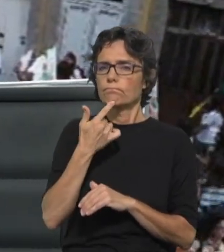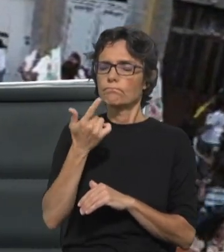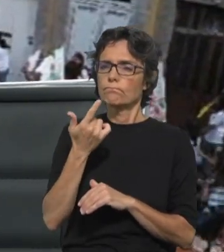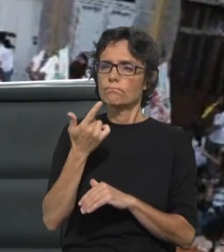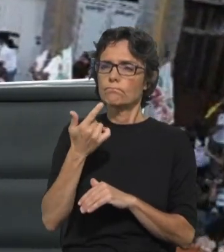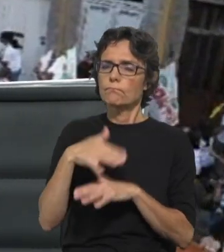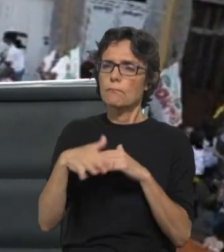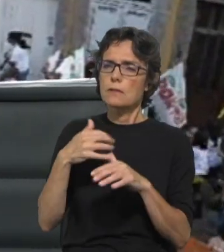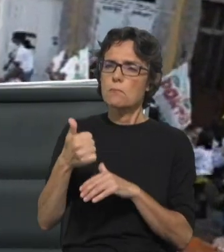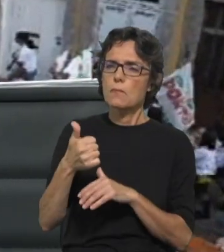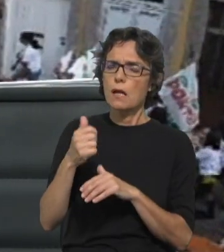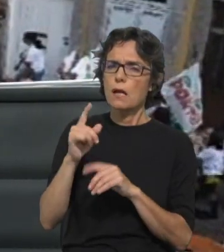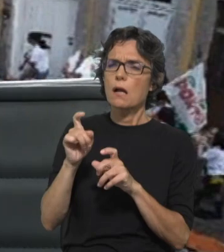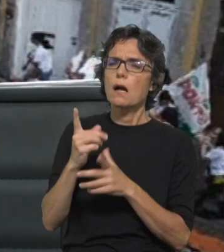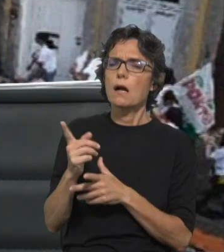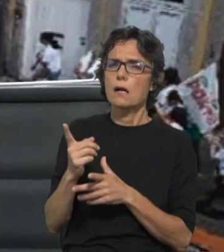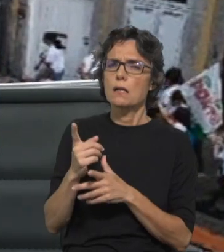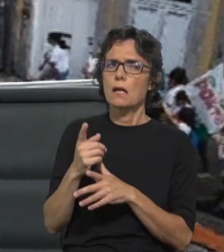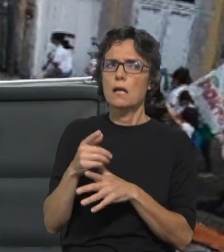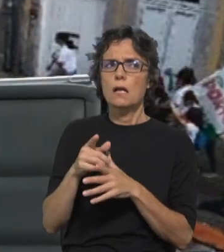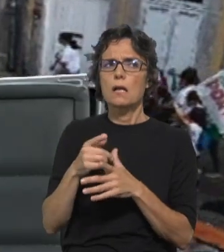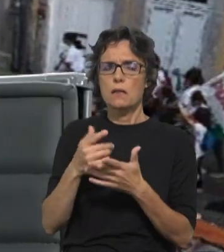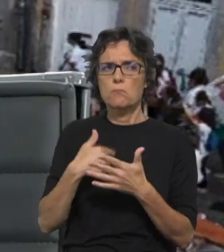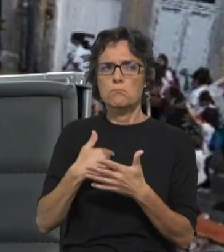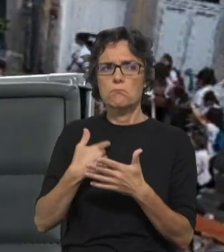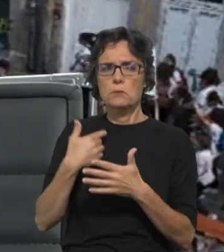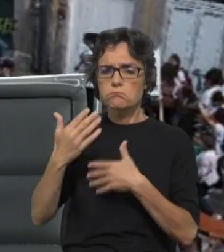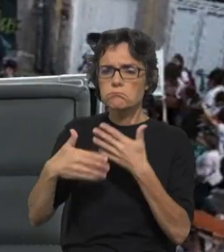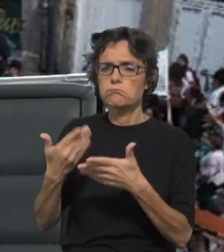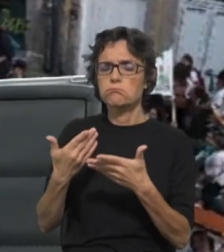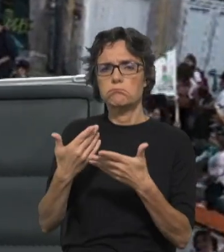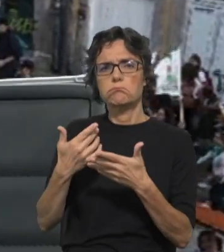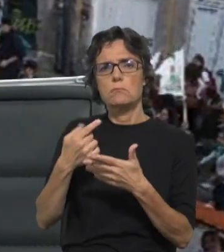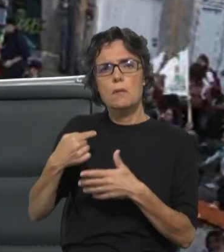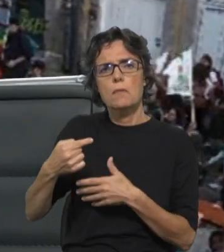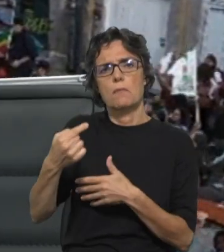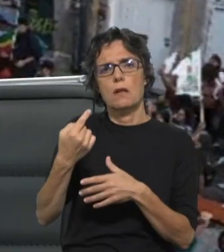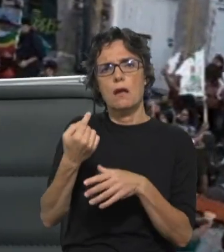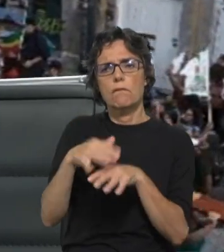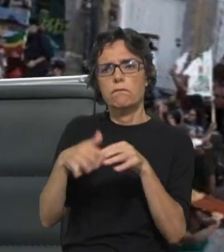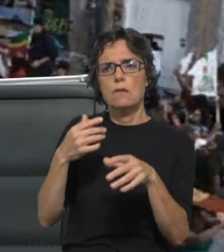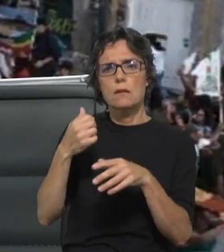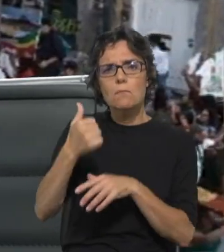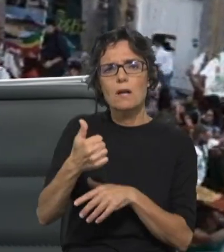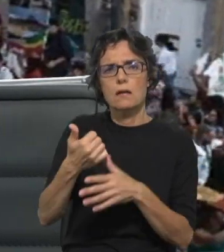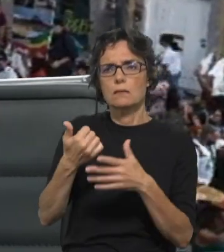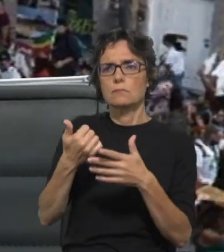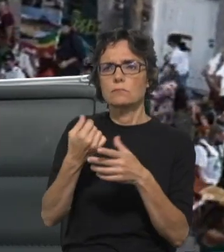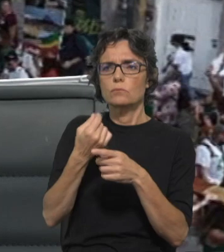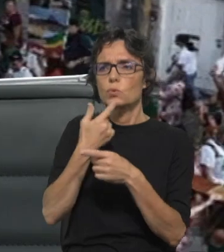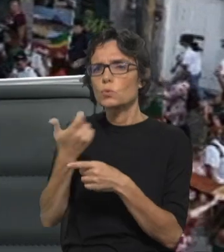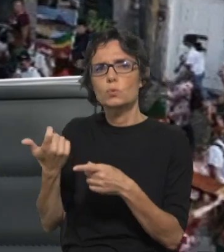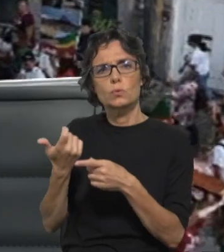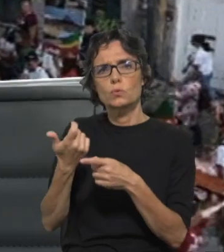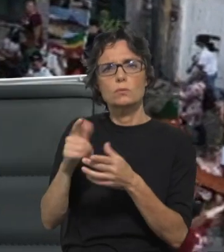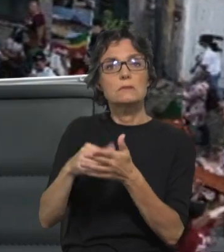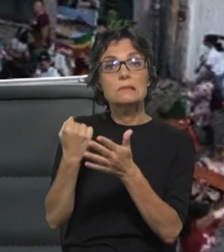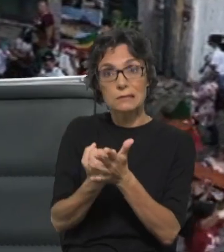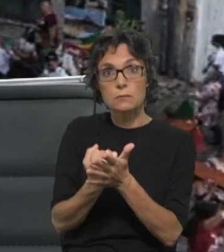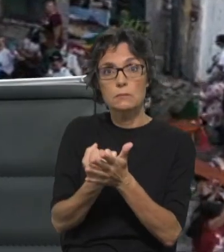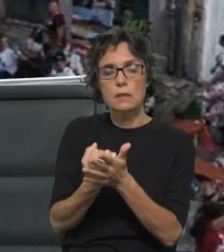fazer bem sempre. E era uma outra característica dela que era exatamente isso, fazer o bem sempre e